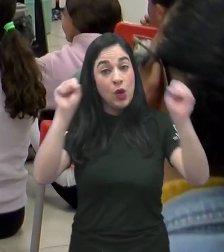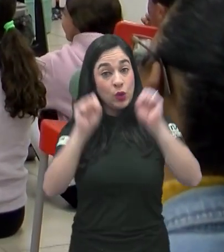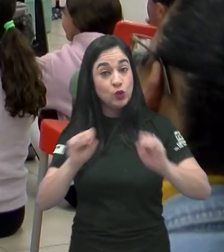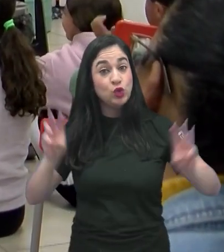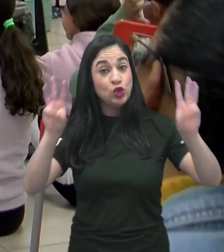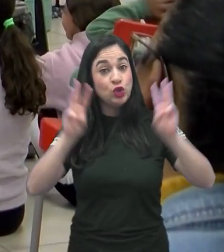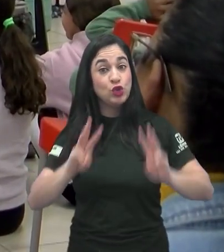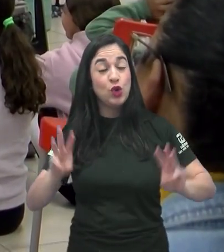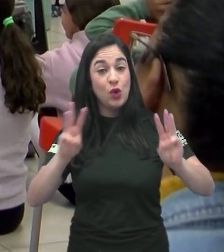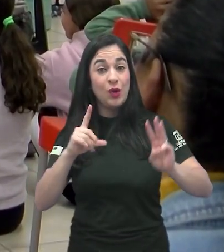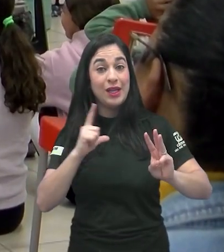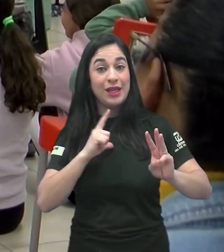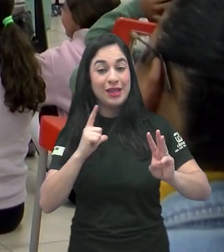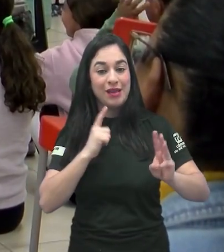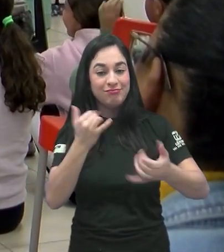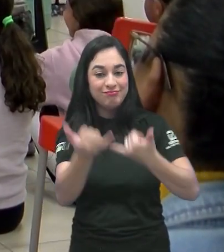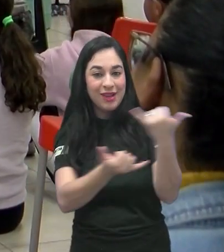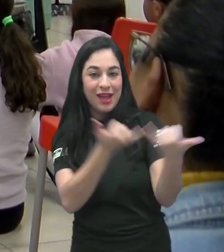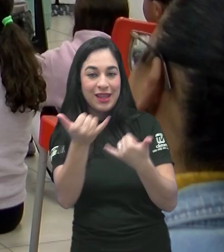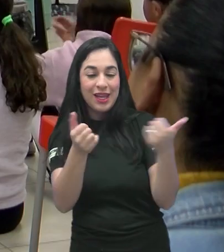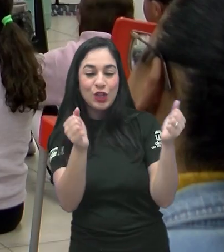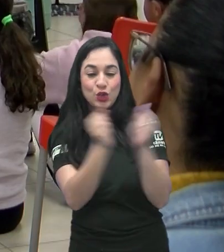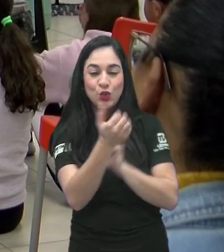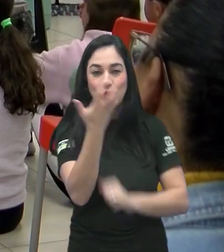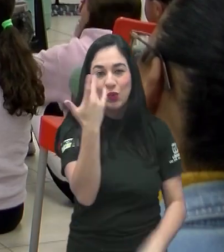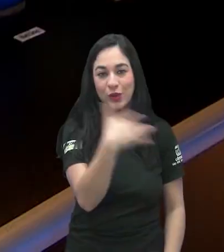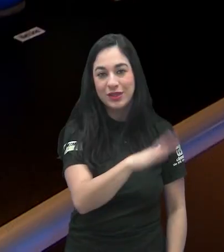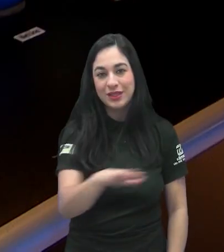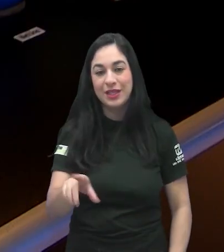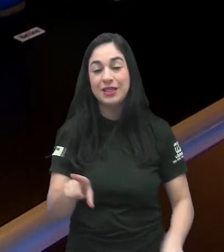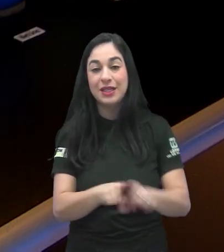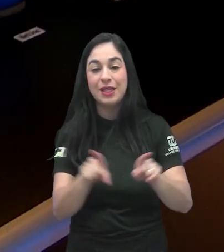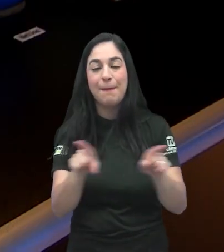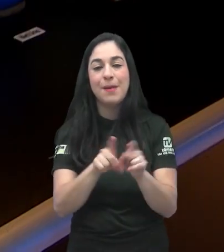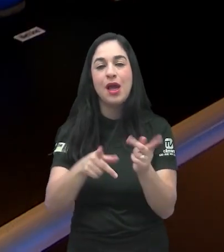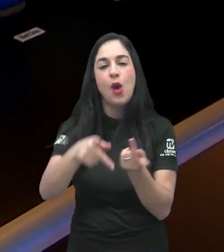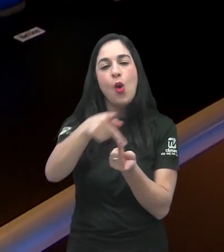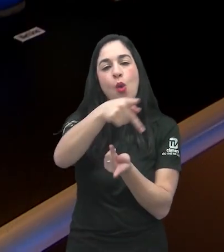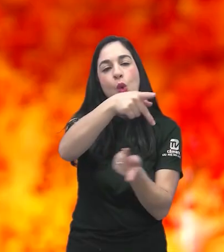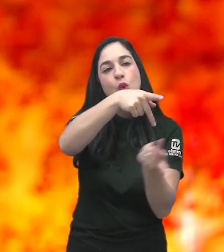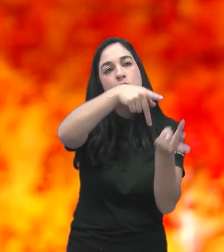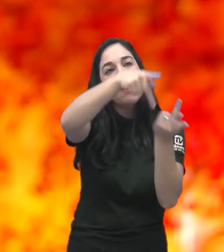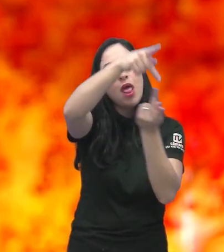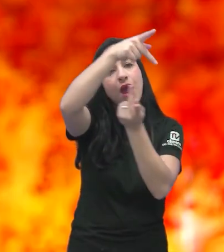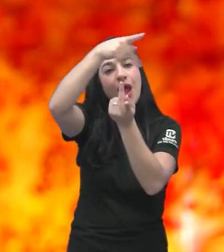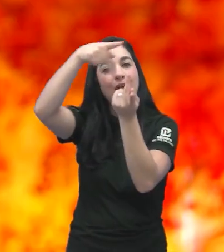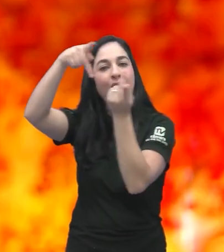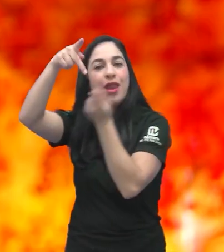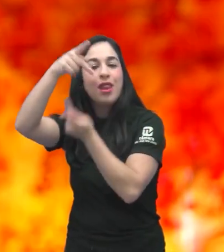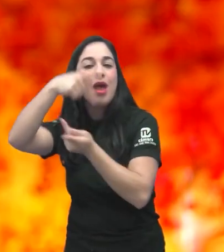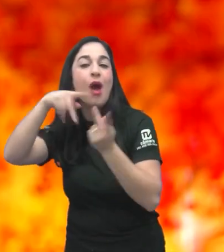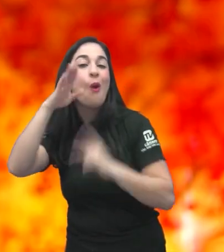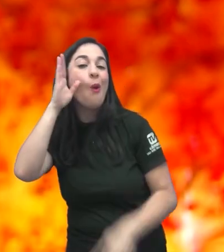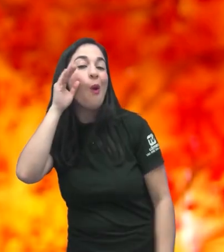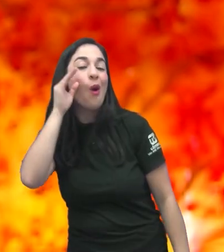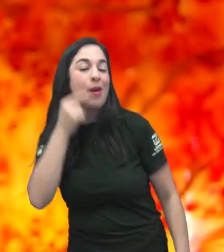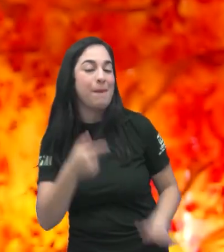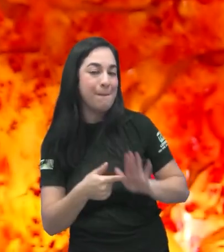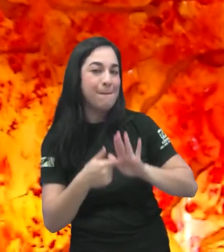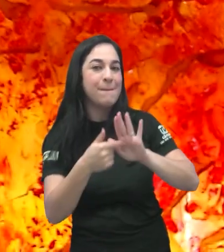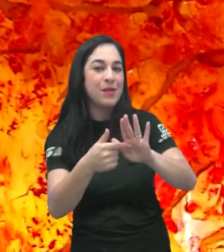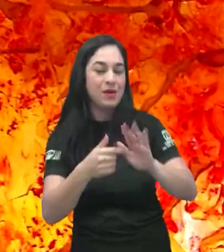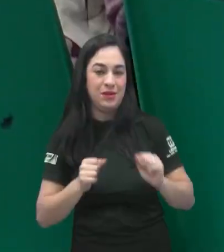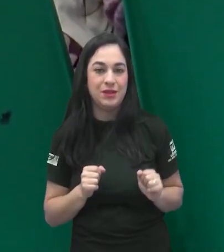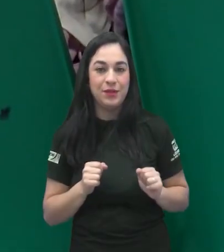de ciências, que traz experimentos interativos com a plateia, e as sessões de planetário, que apresentam as curiosidades e os mistérios do